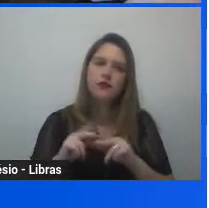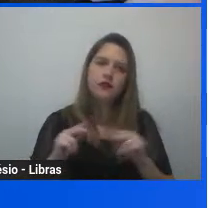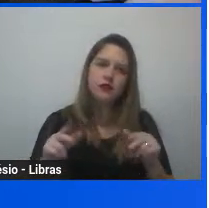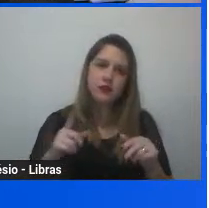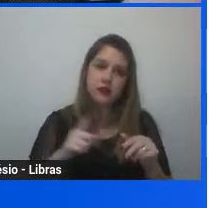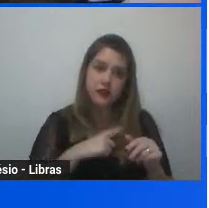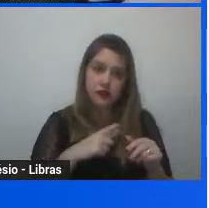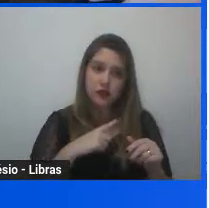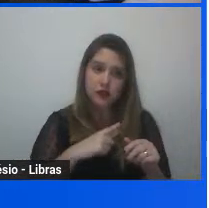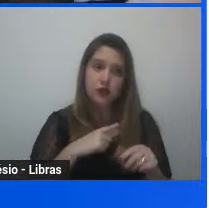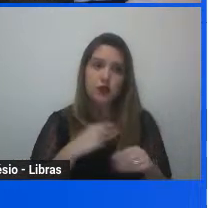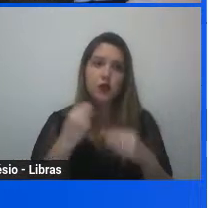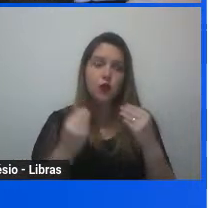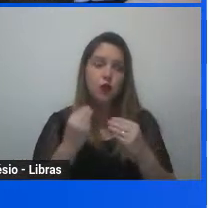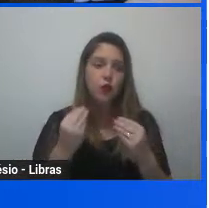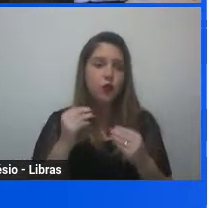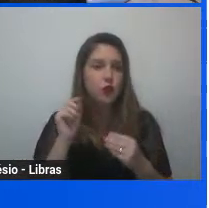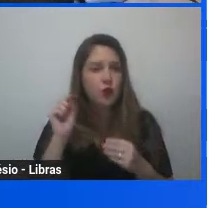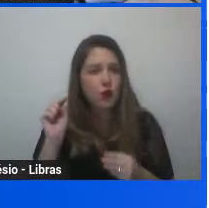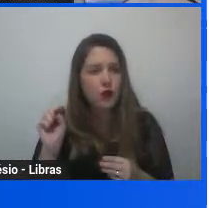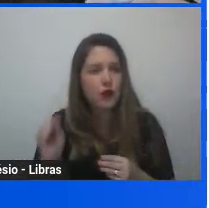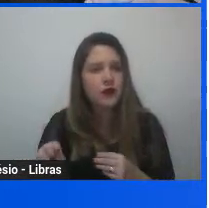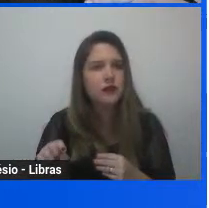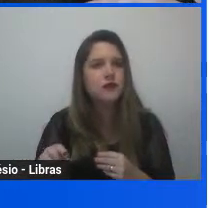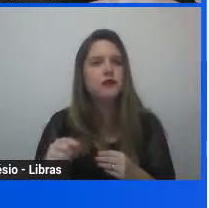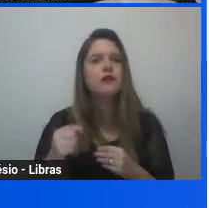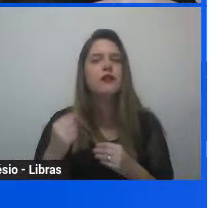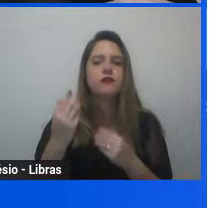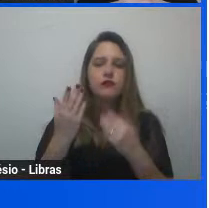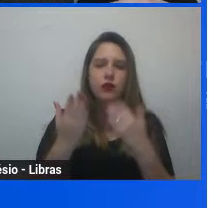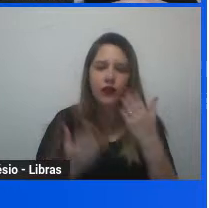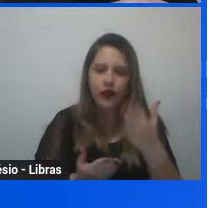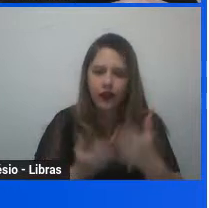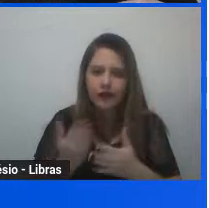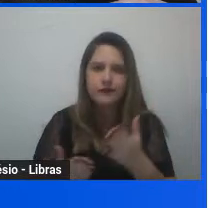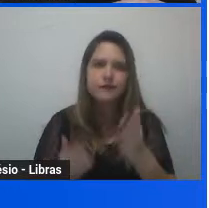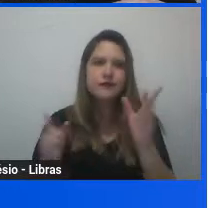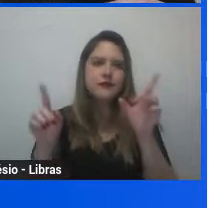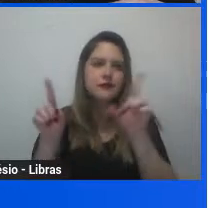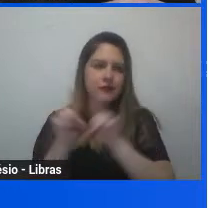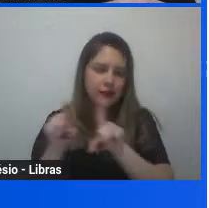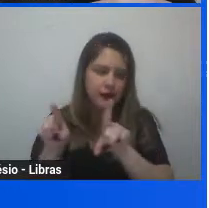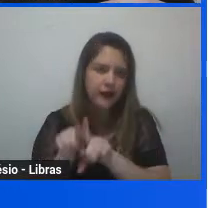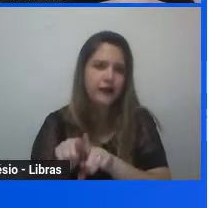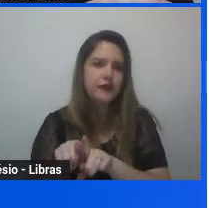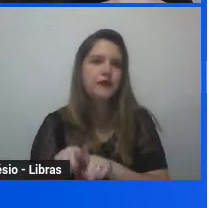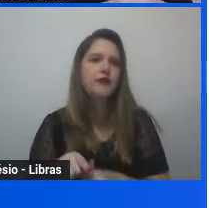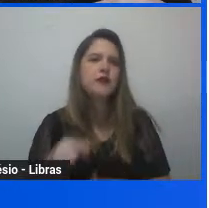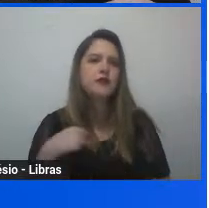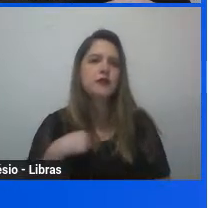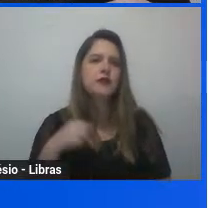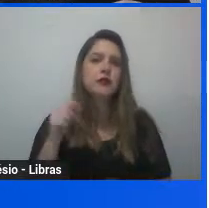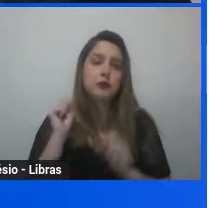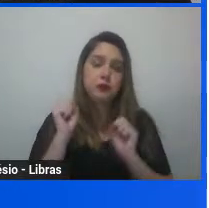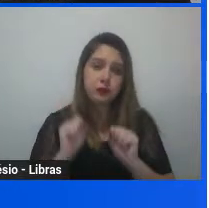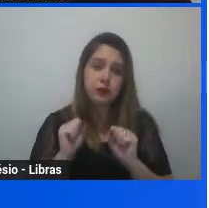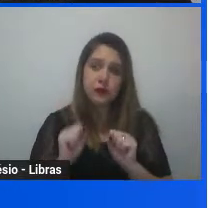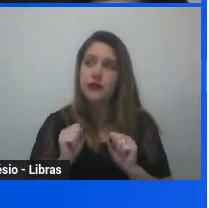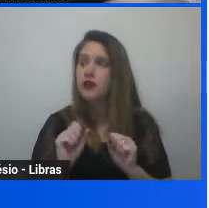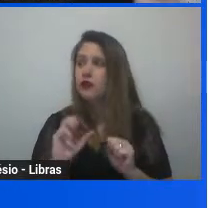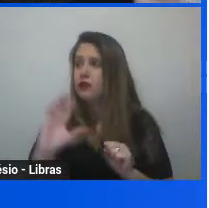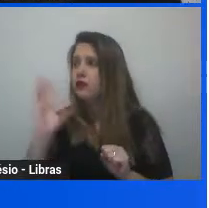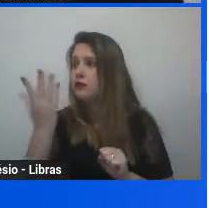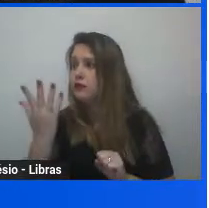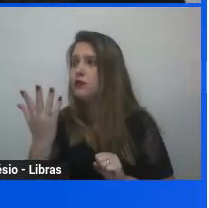nervos. E com isso, eu agravo cada vez mais a situação. Então, algo que poderia ser simples, como